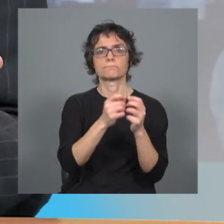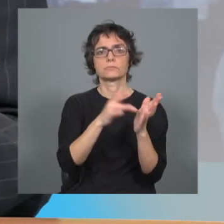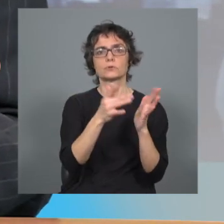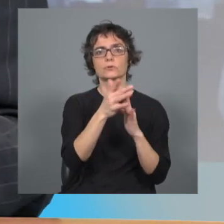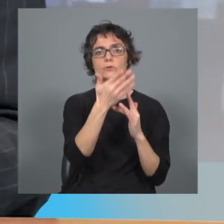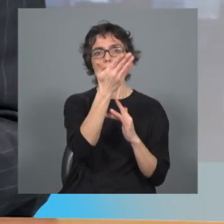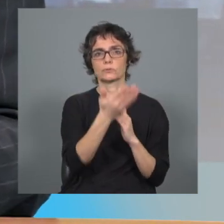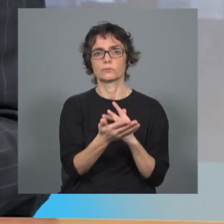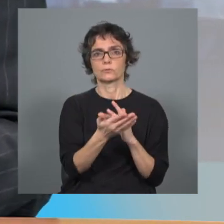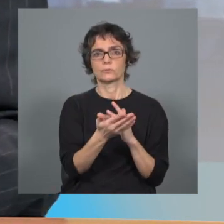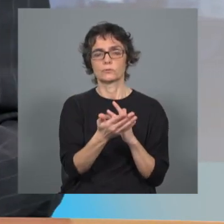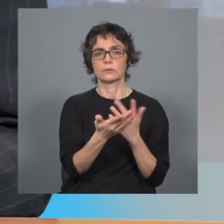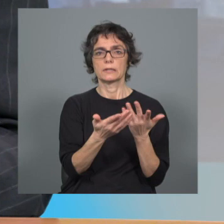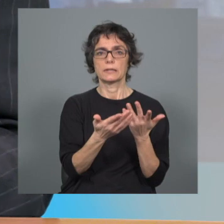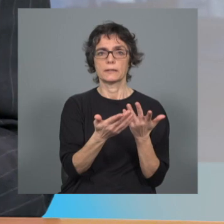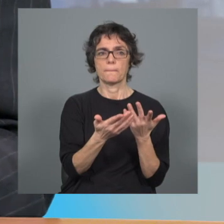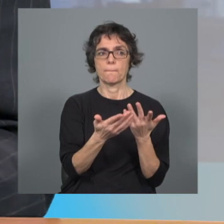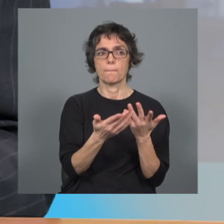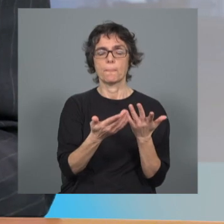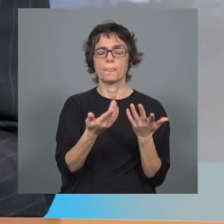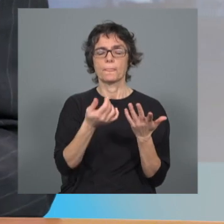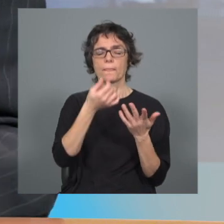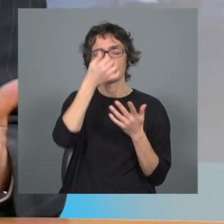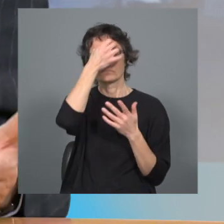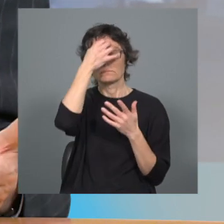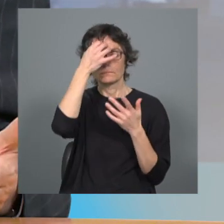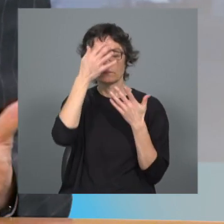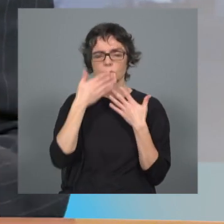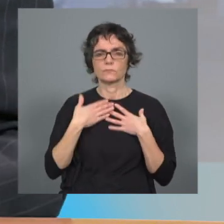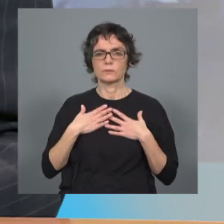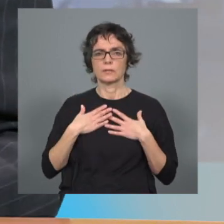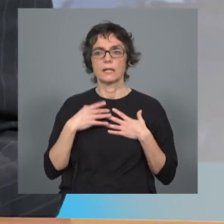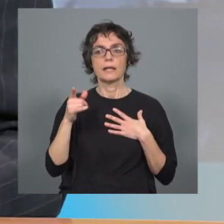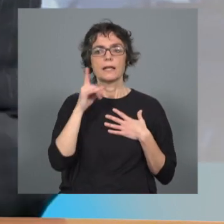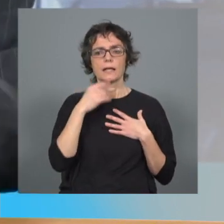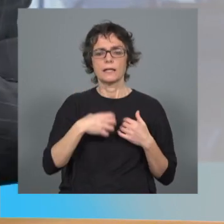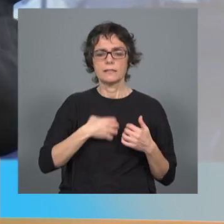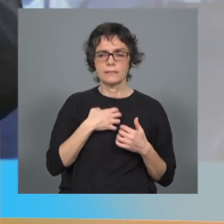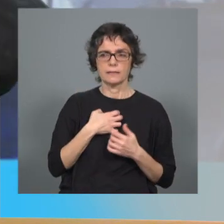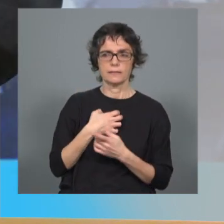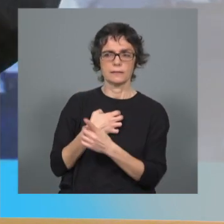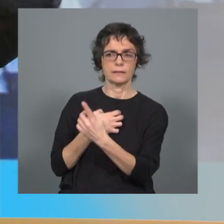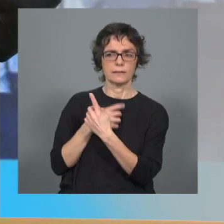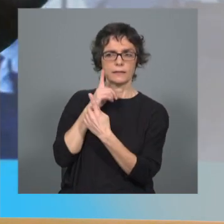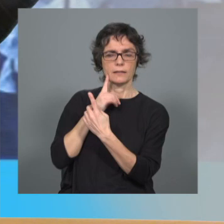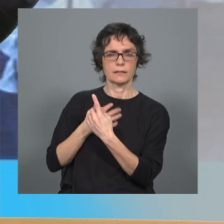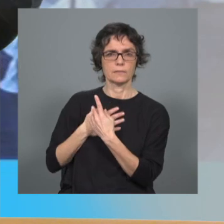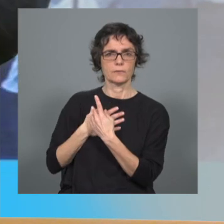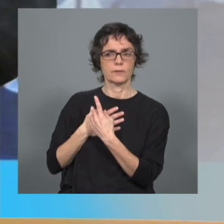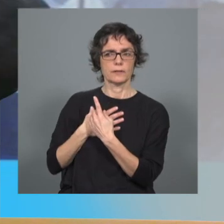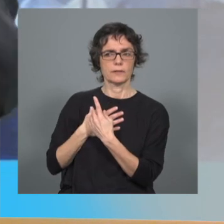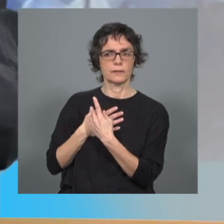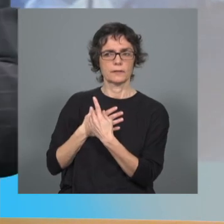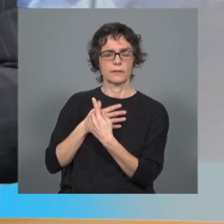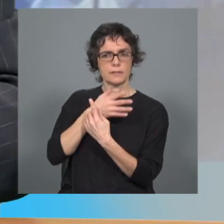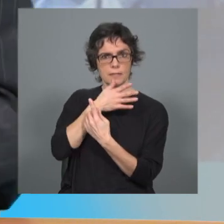de Jesus, que sente que nesta unção se pré-anuncia, se está já quase que a abrir